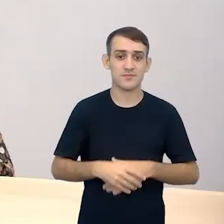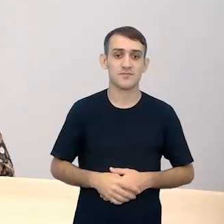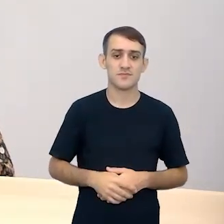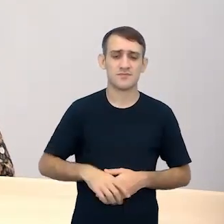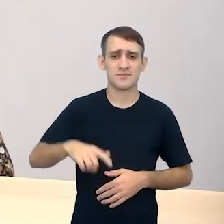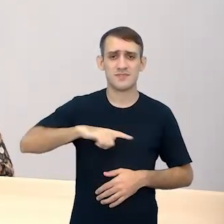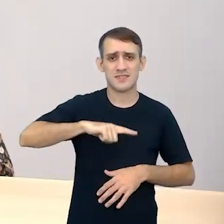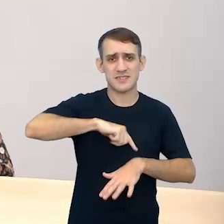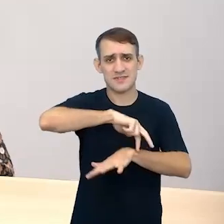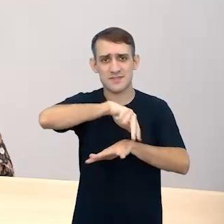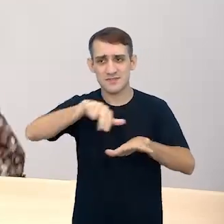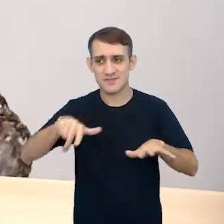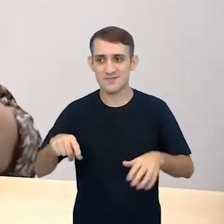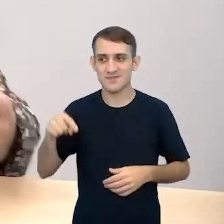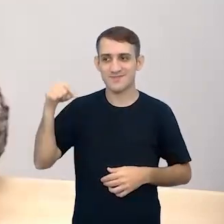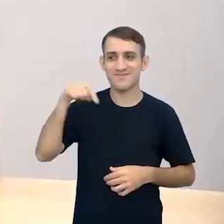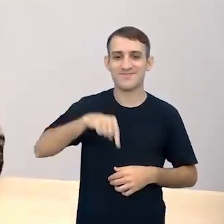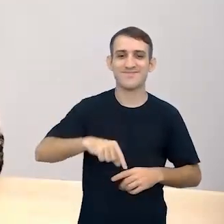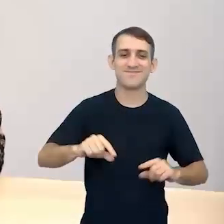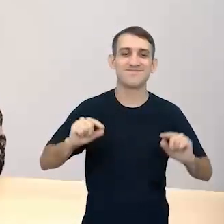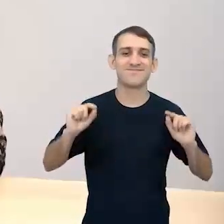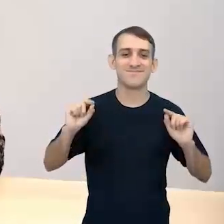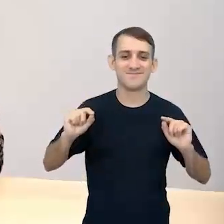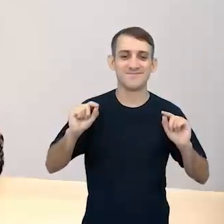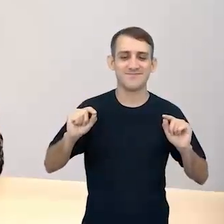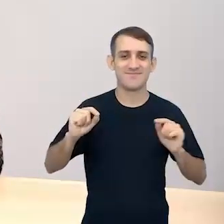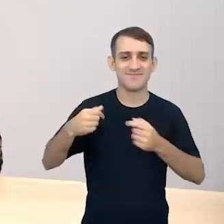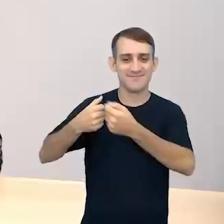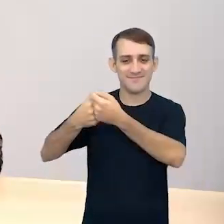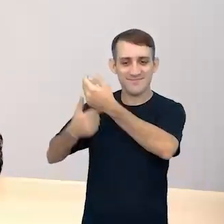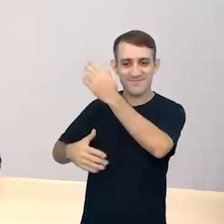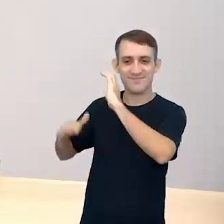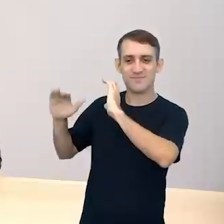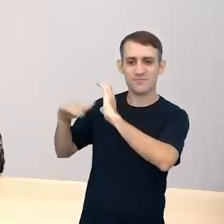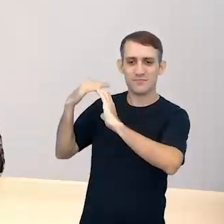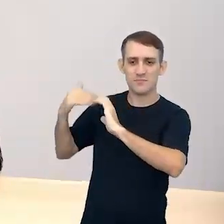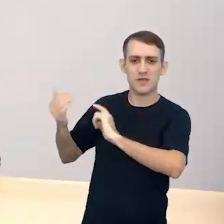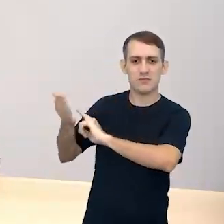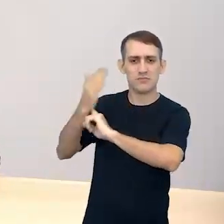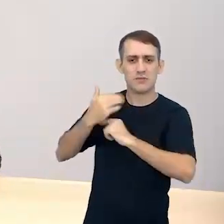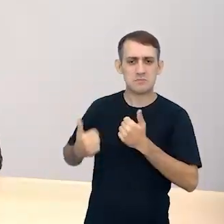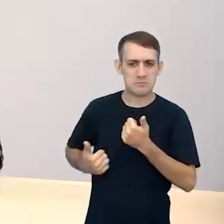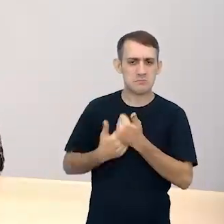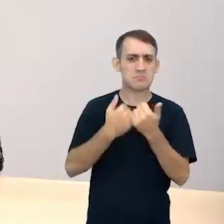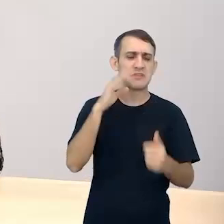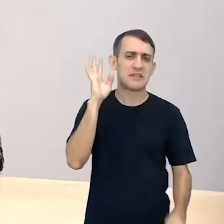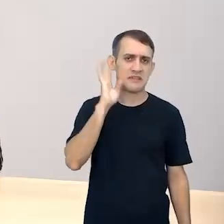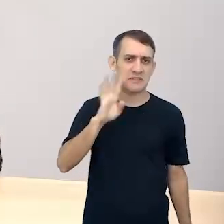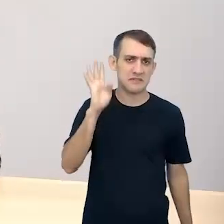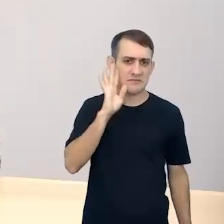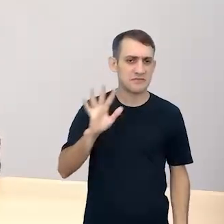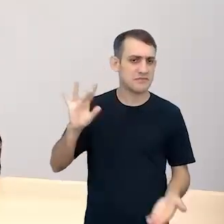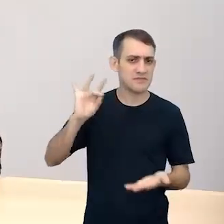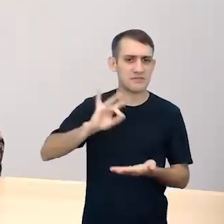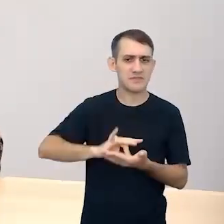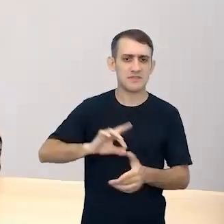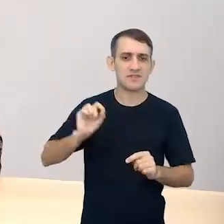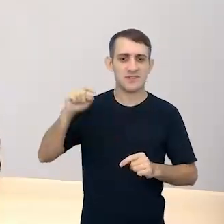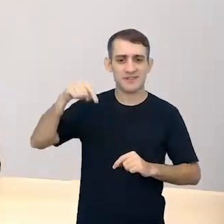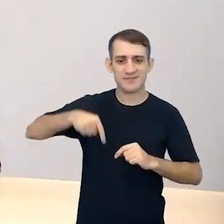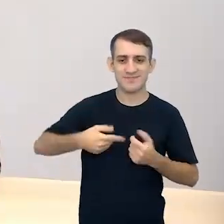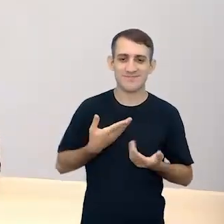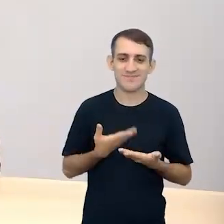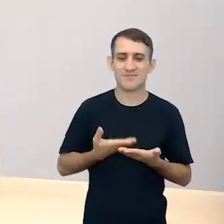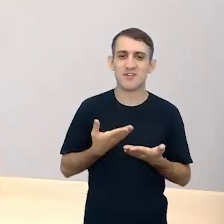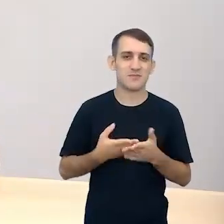São vários aqui que eles estão colocando, auxiliando. Muito legal isso, adorei essa nossa